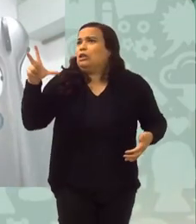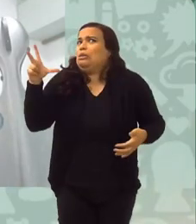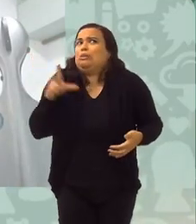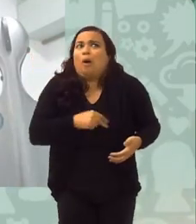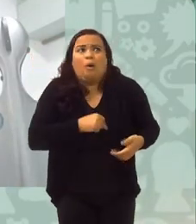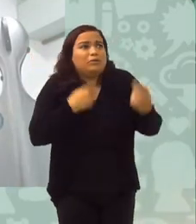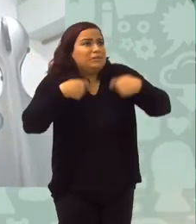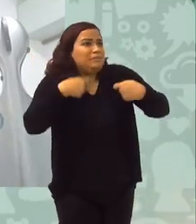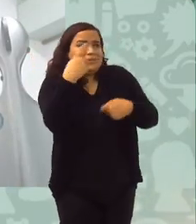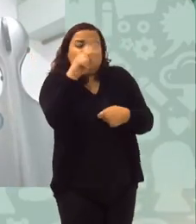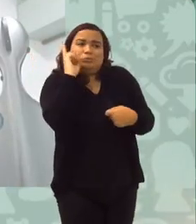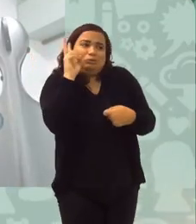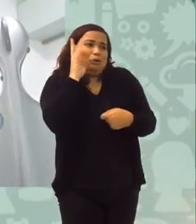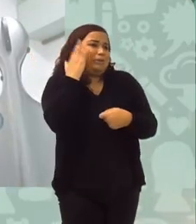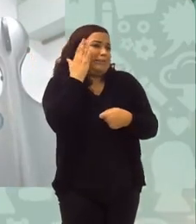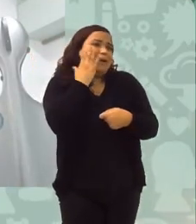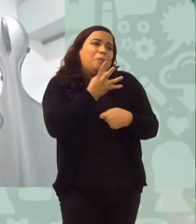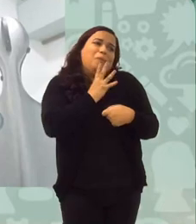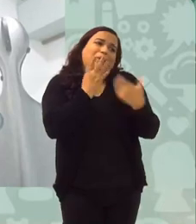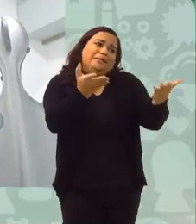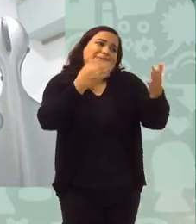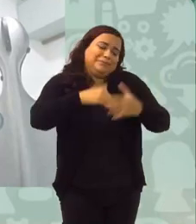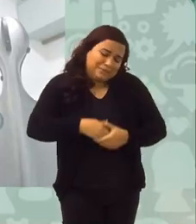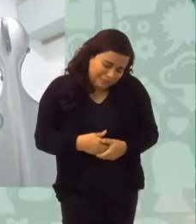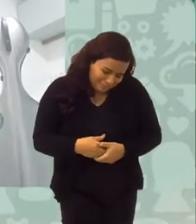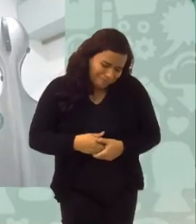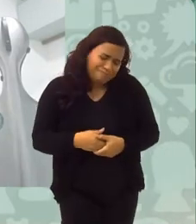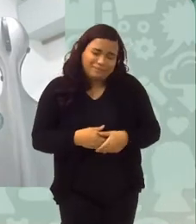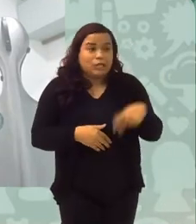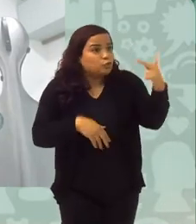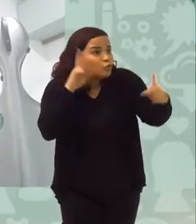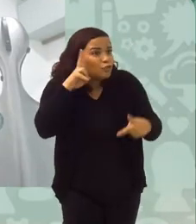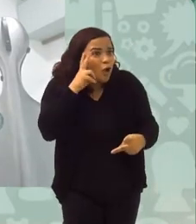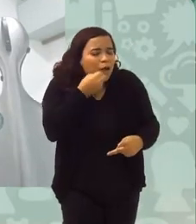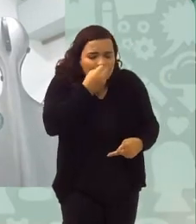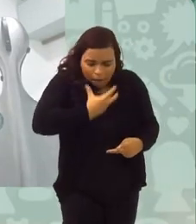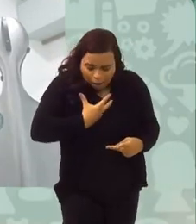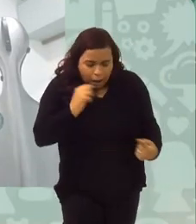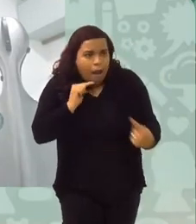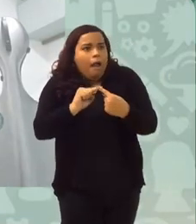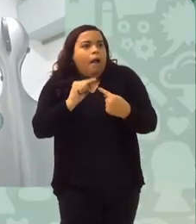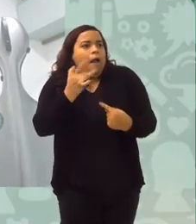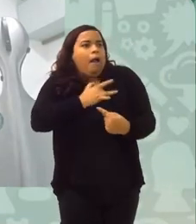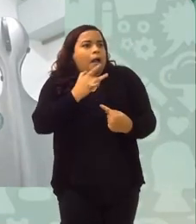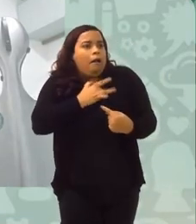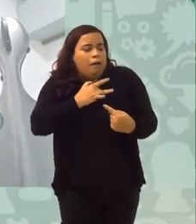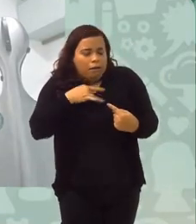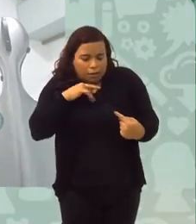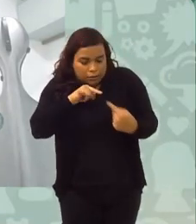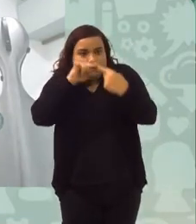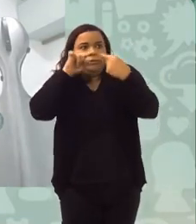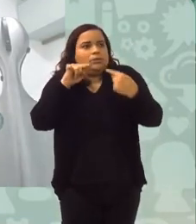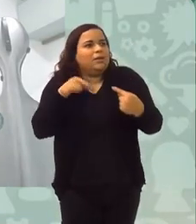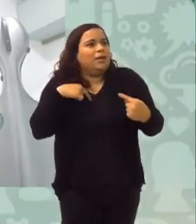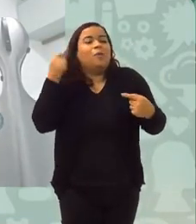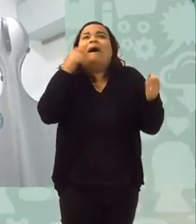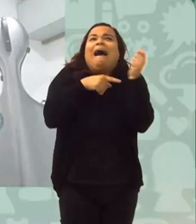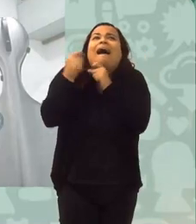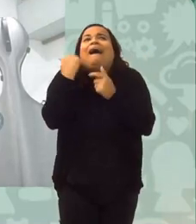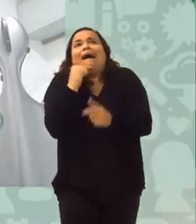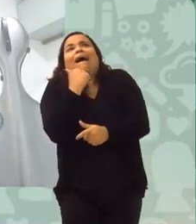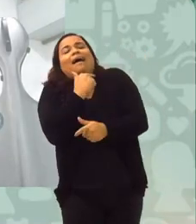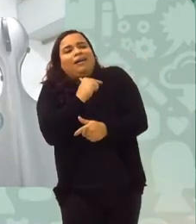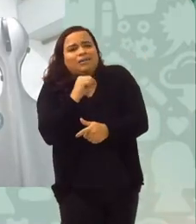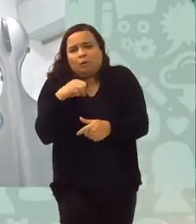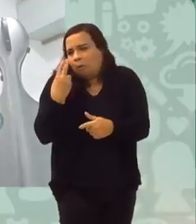dizendo, nossa, eu precisava ter escutado essa história hoje. Essa história falou comigo. Essa história, ou então essa história simplesmente me divertiu,